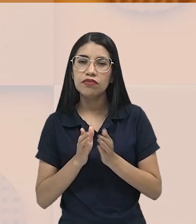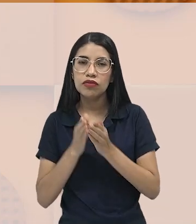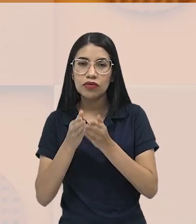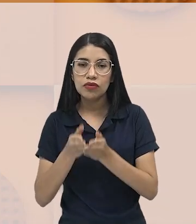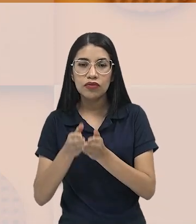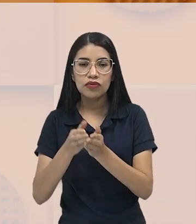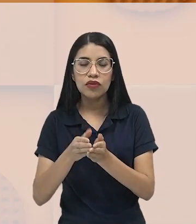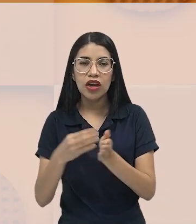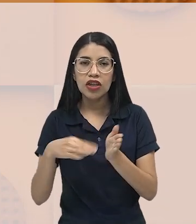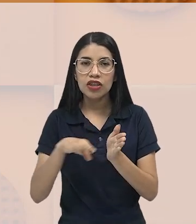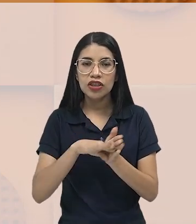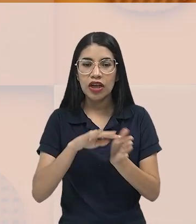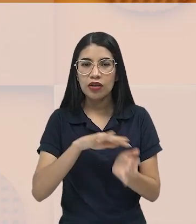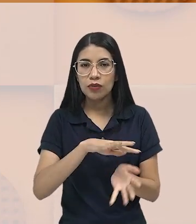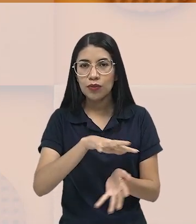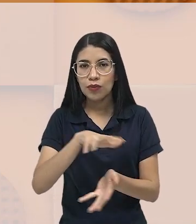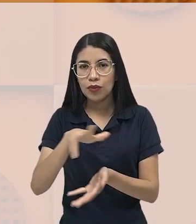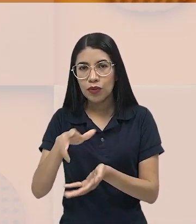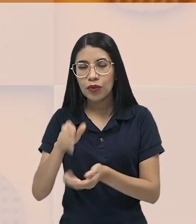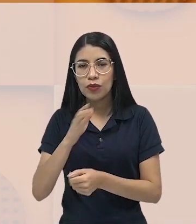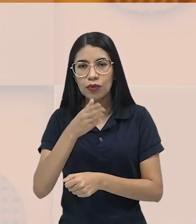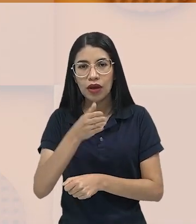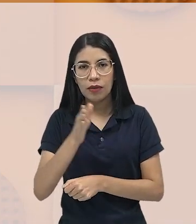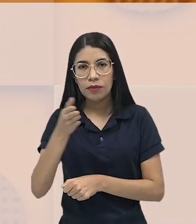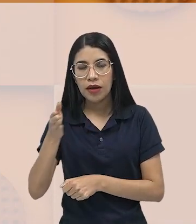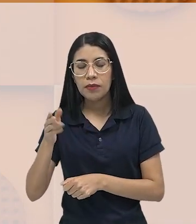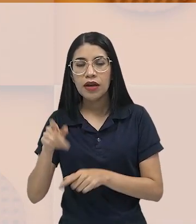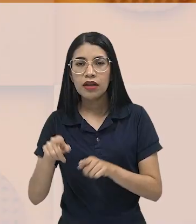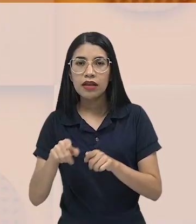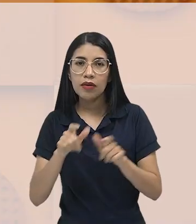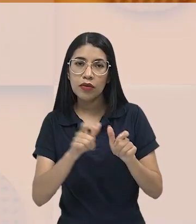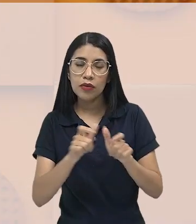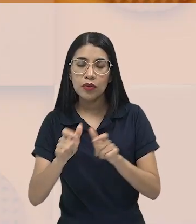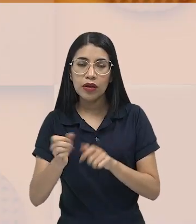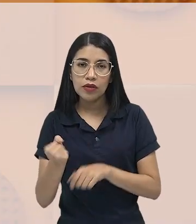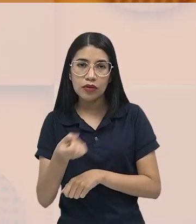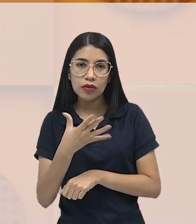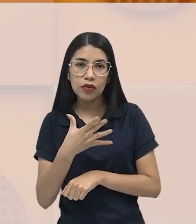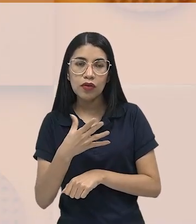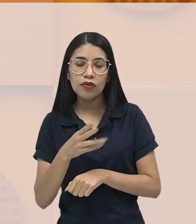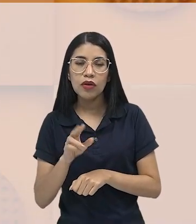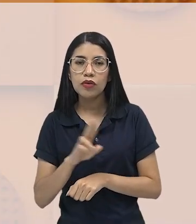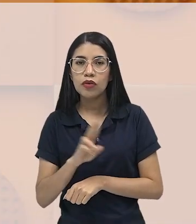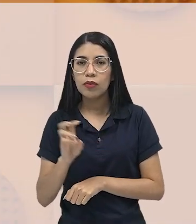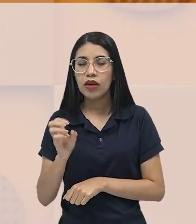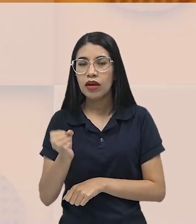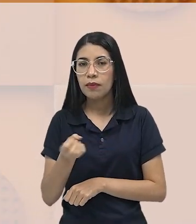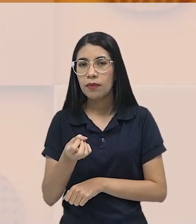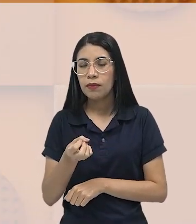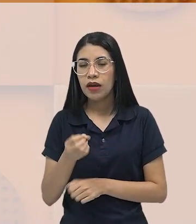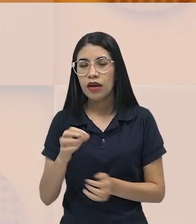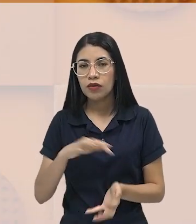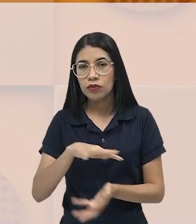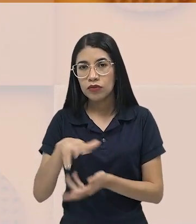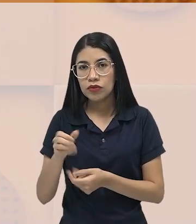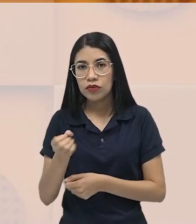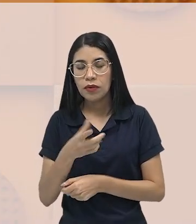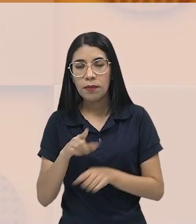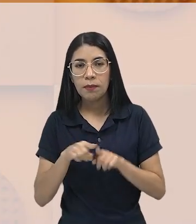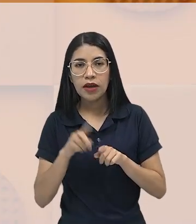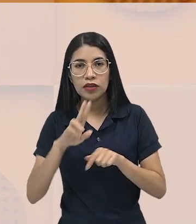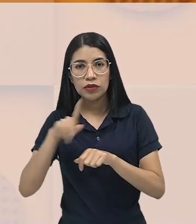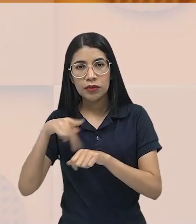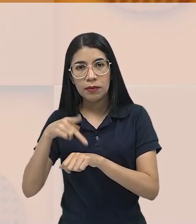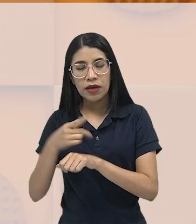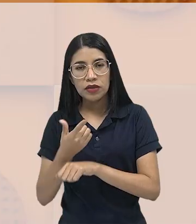mundo e vão acabar encontrando uma nova terra chamada de Novo Mundo. Só que os outros estados nacionais, né, os outros países,